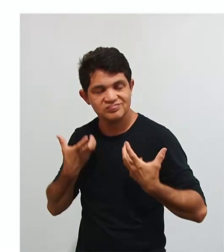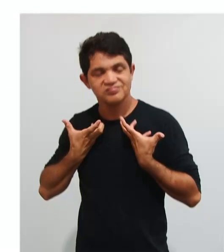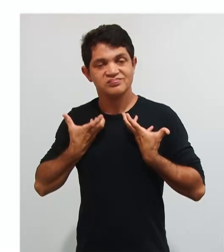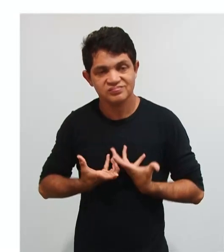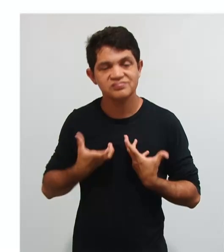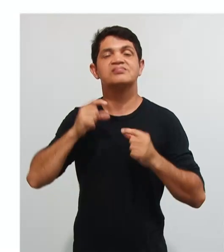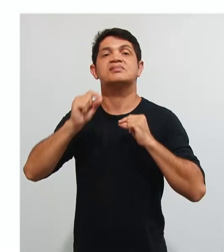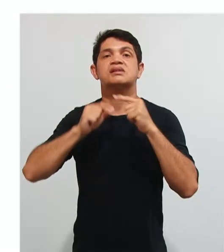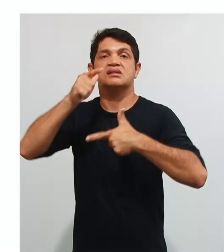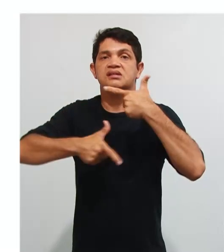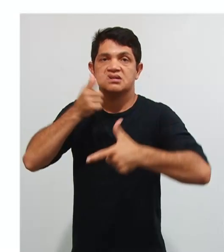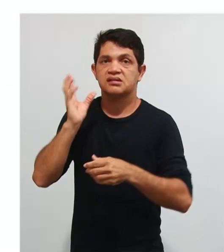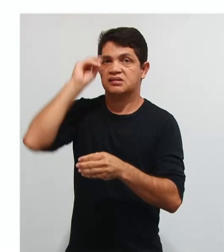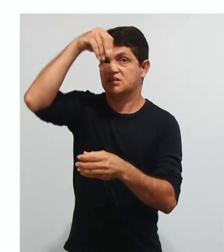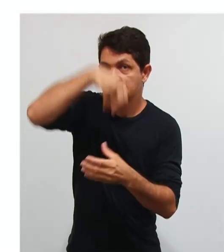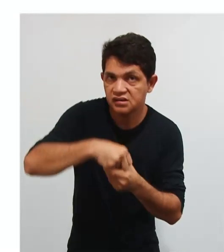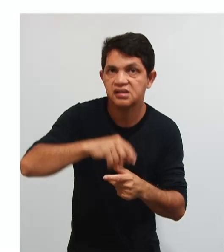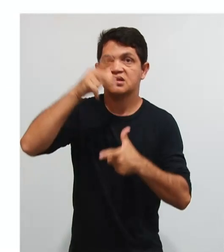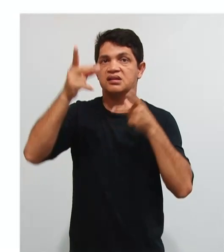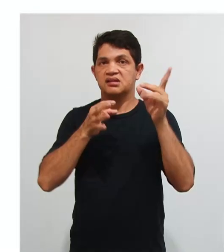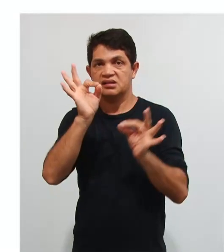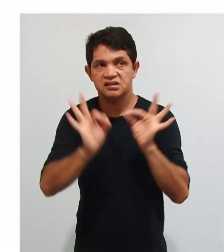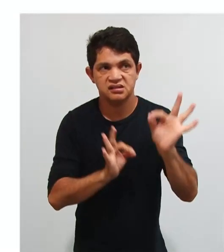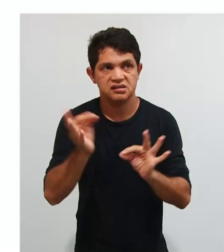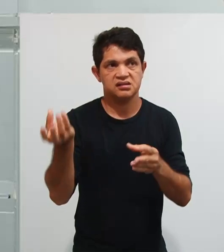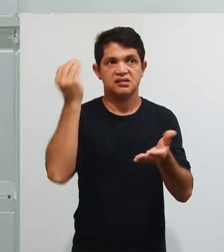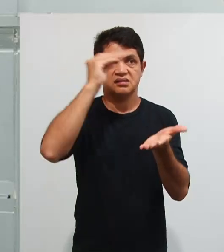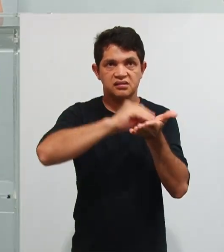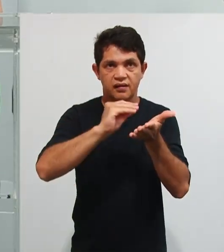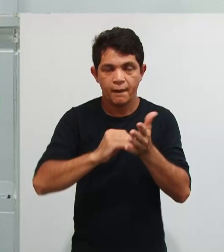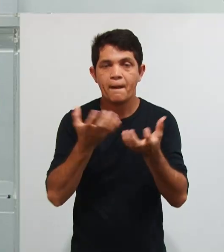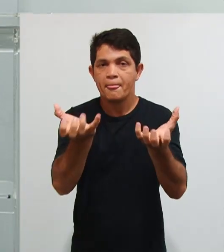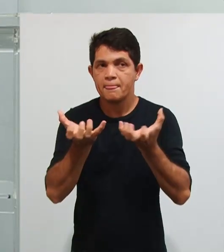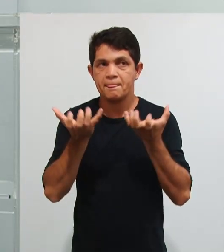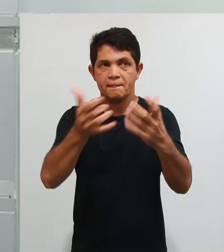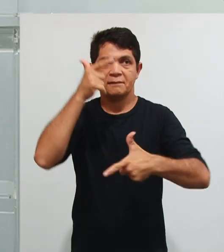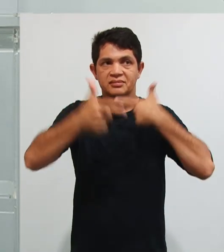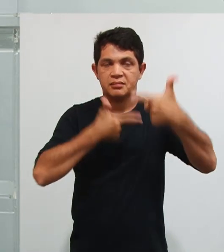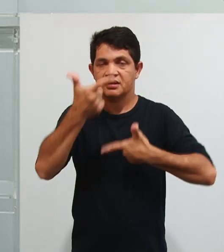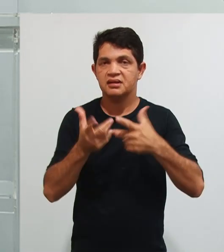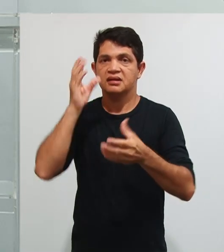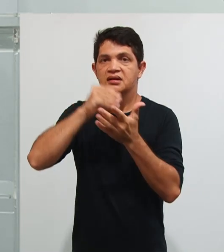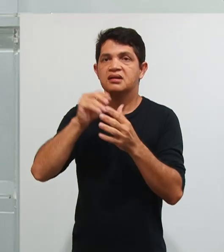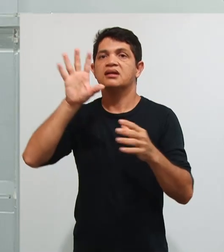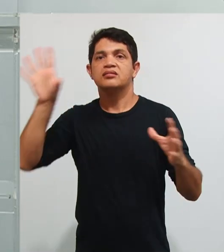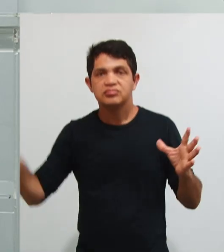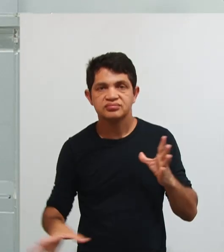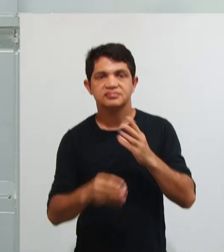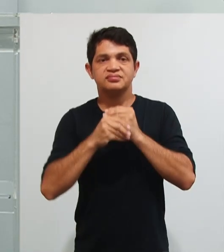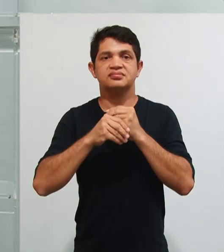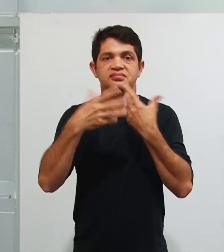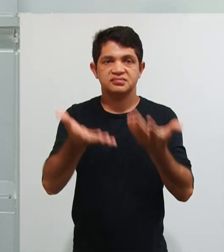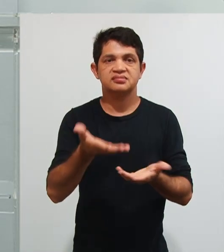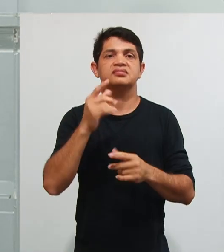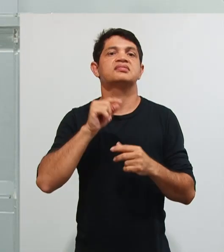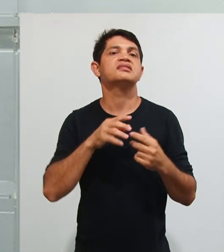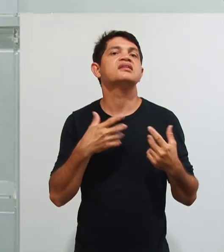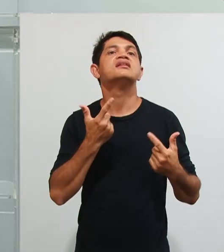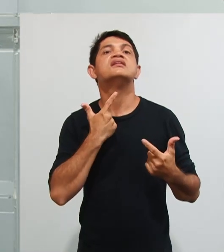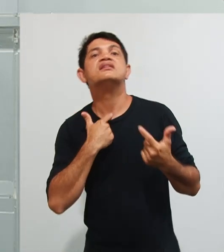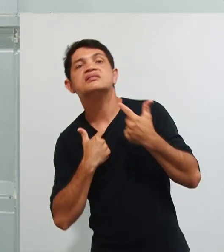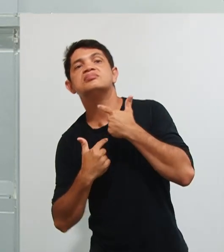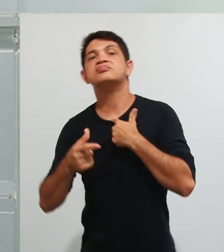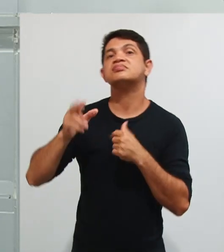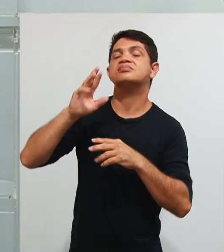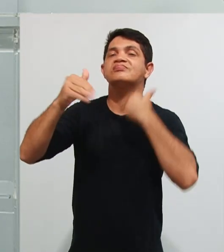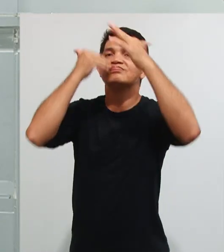e resultados almejados. Ou seja, eu quero trabalhar com a questão de